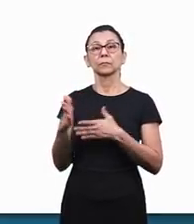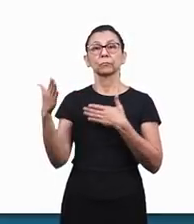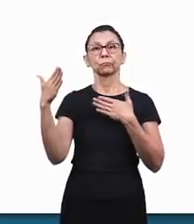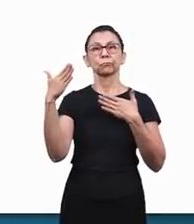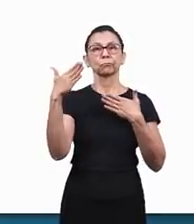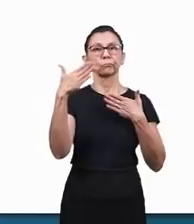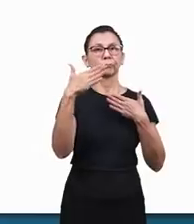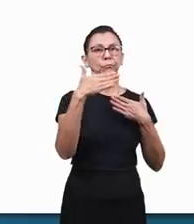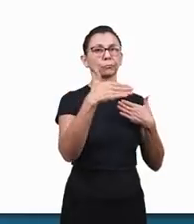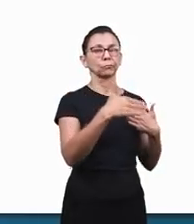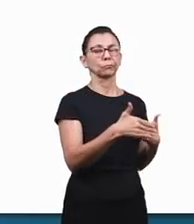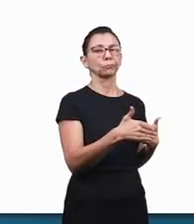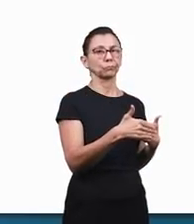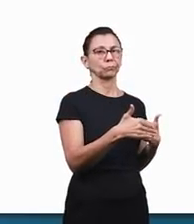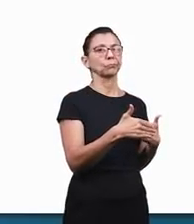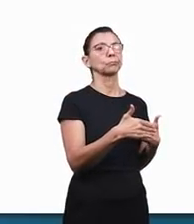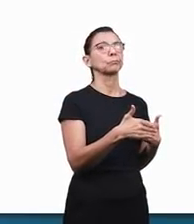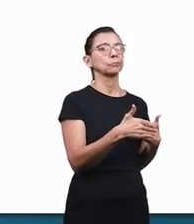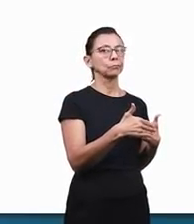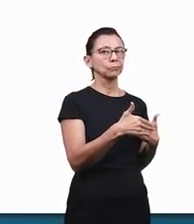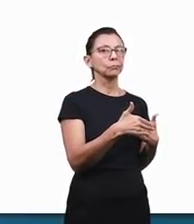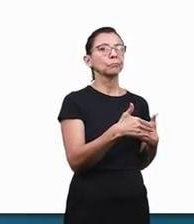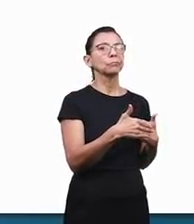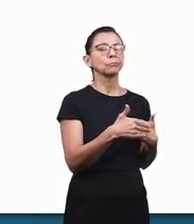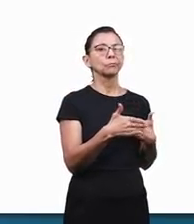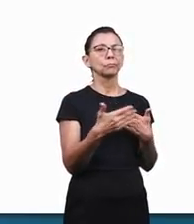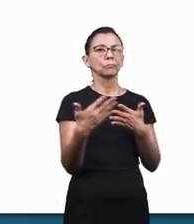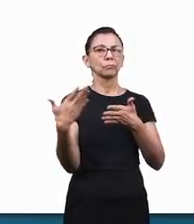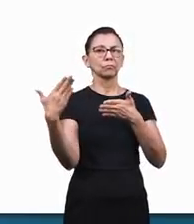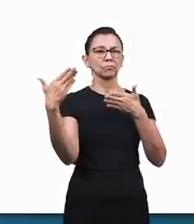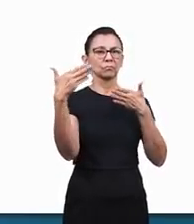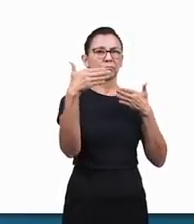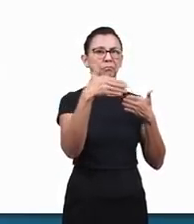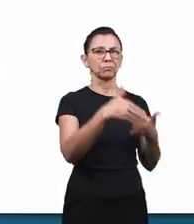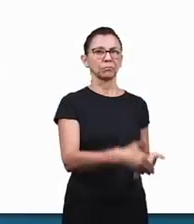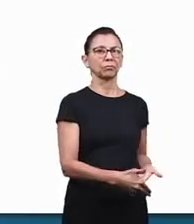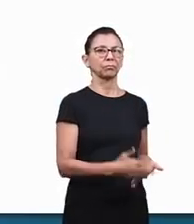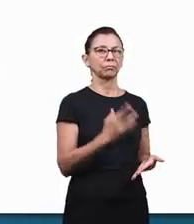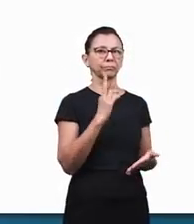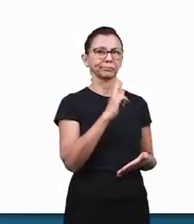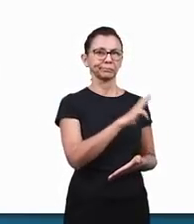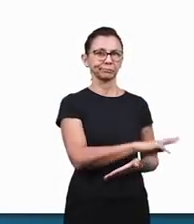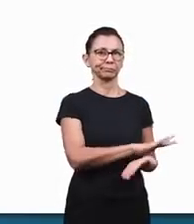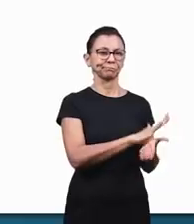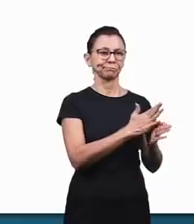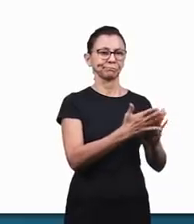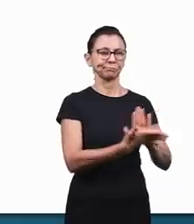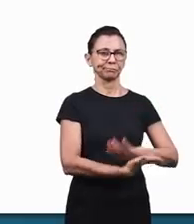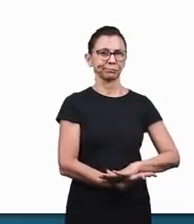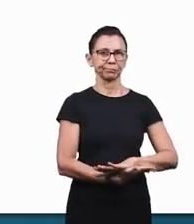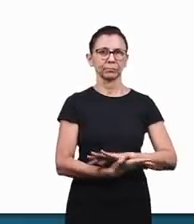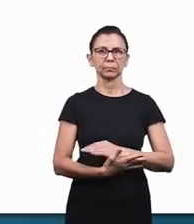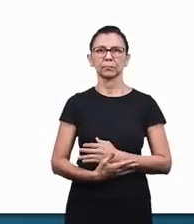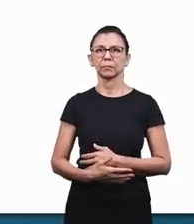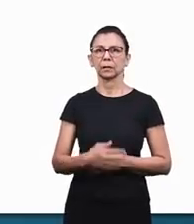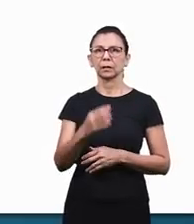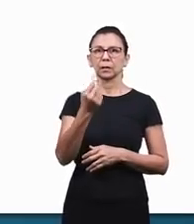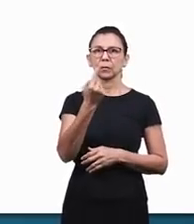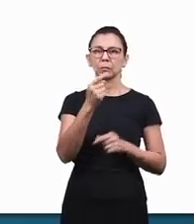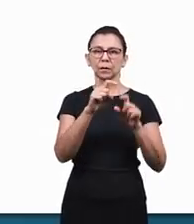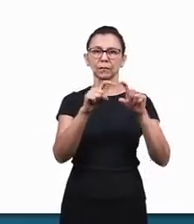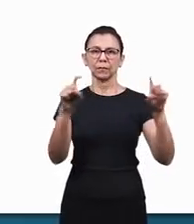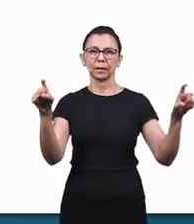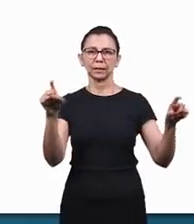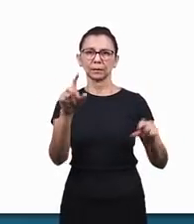a se desviar do projeto, levando-a a uma decadência religiosa. Responda com